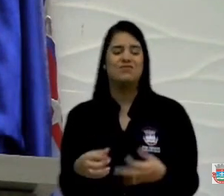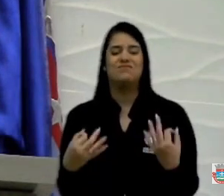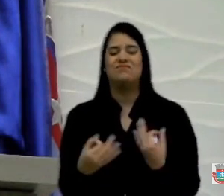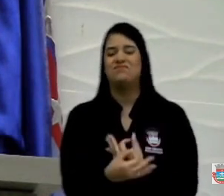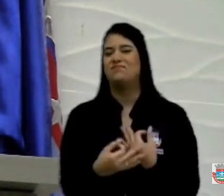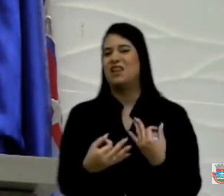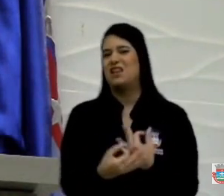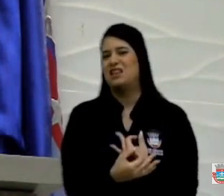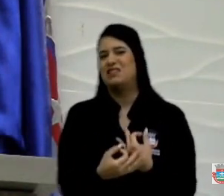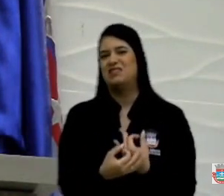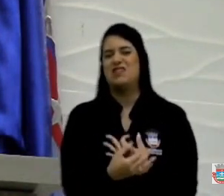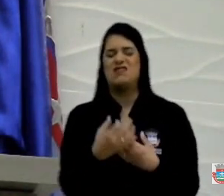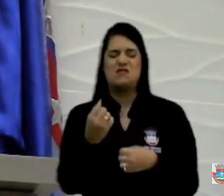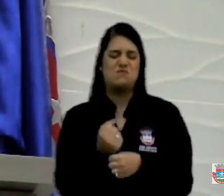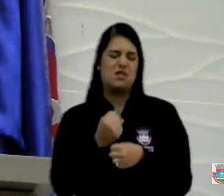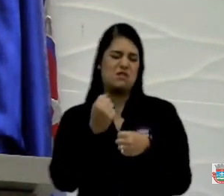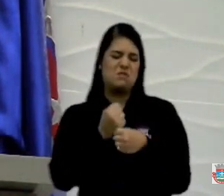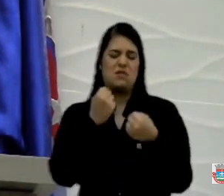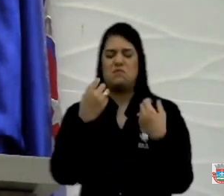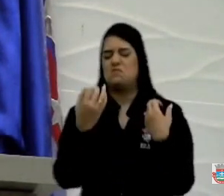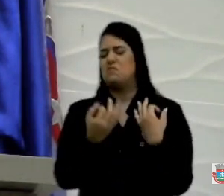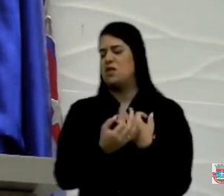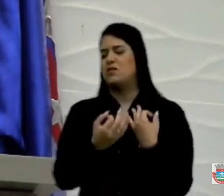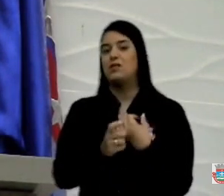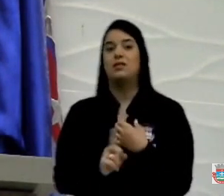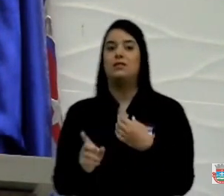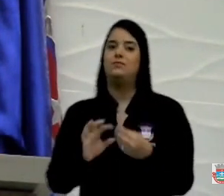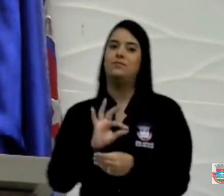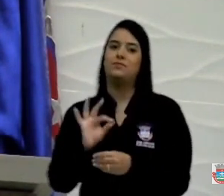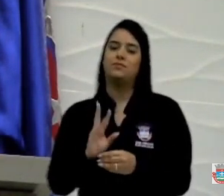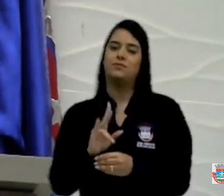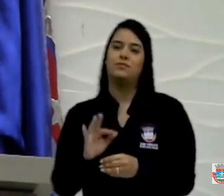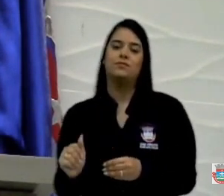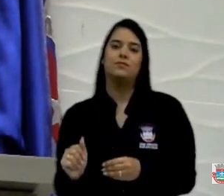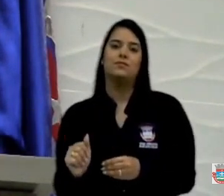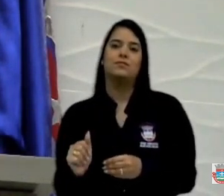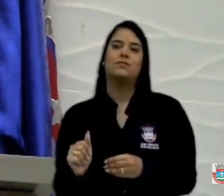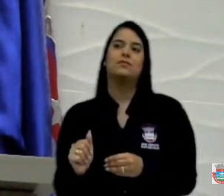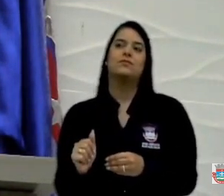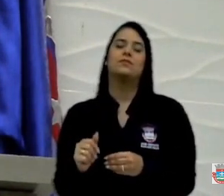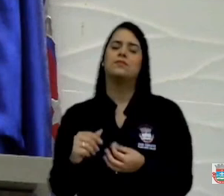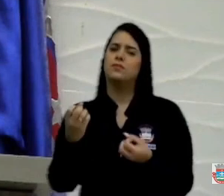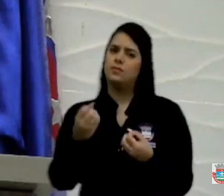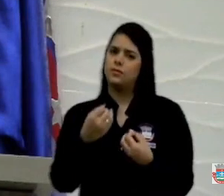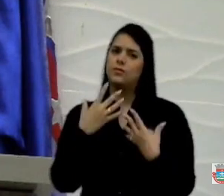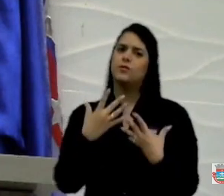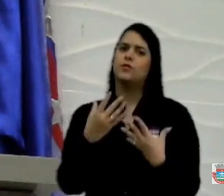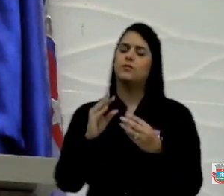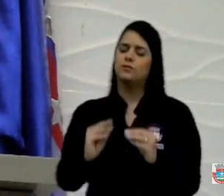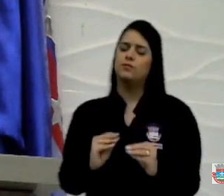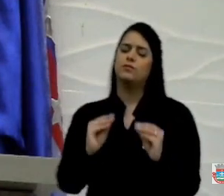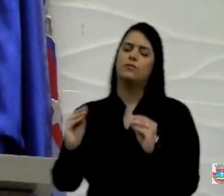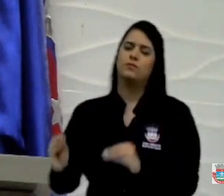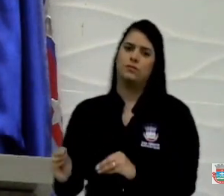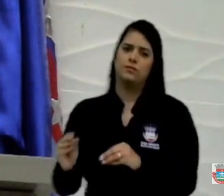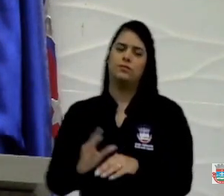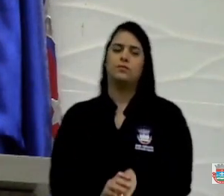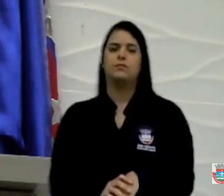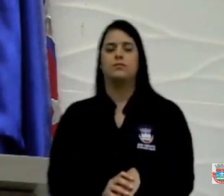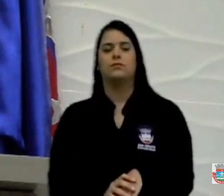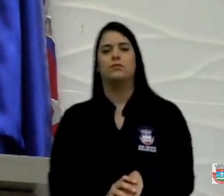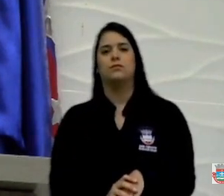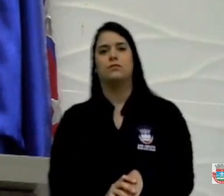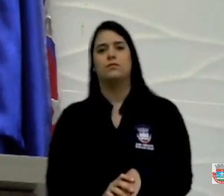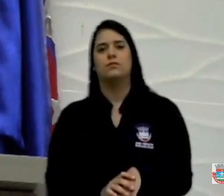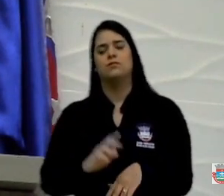tão estruturado quanto é lá da Vila do Espírito Santo. Então, mais que merecedor para aquela comunidade que vem